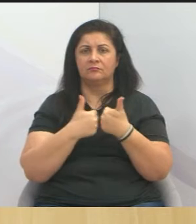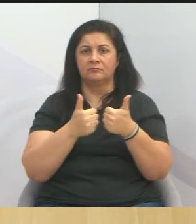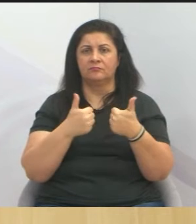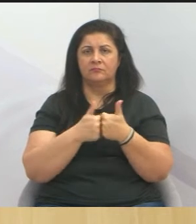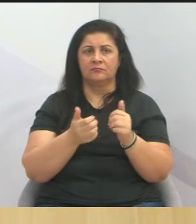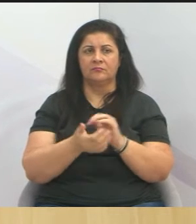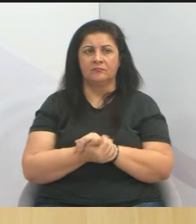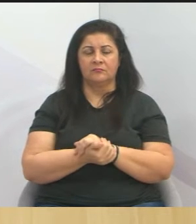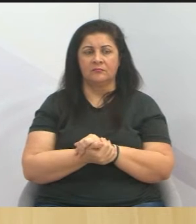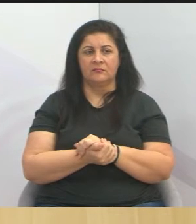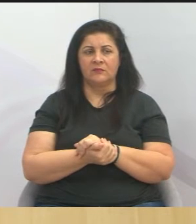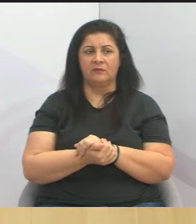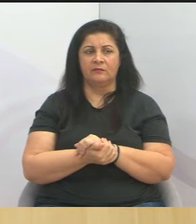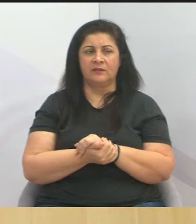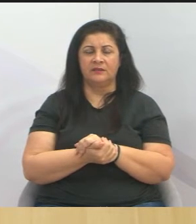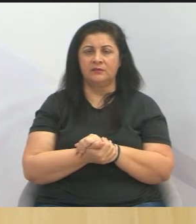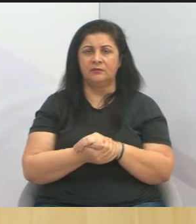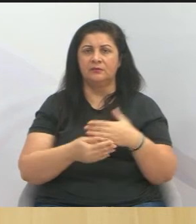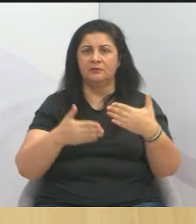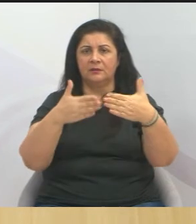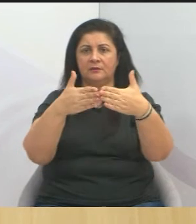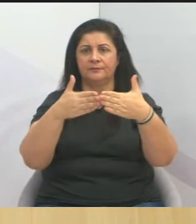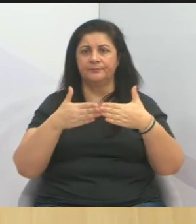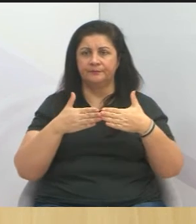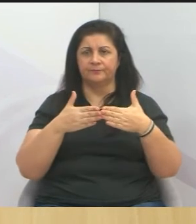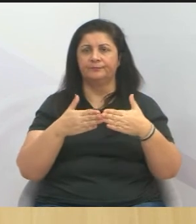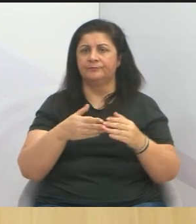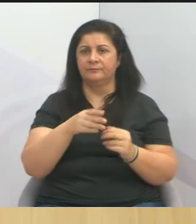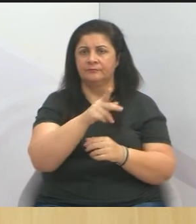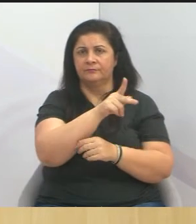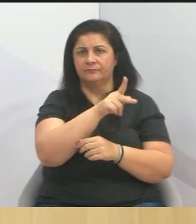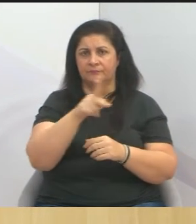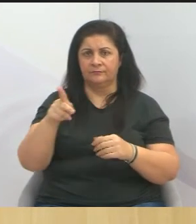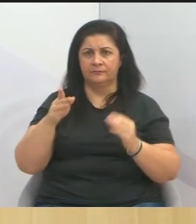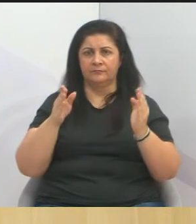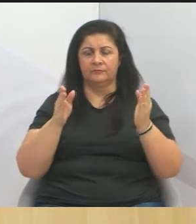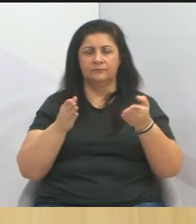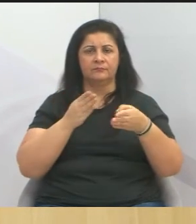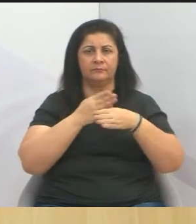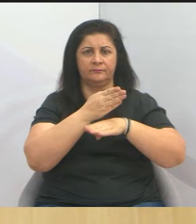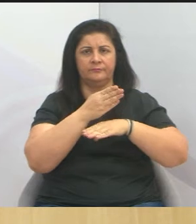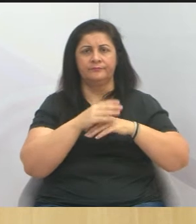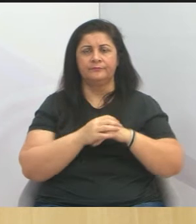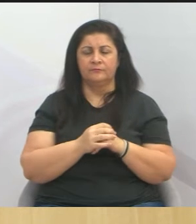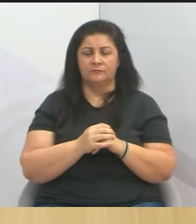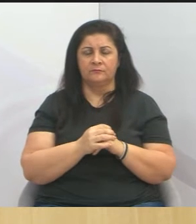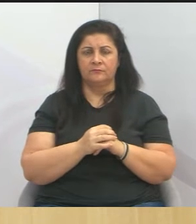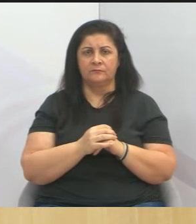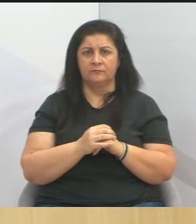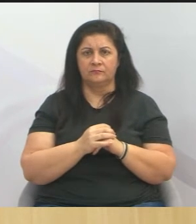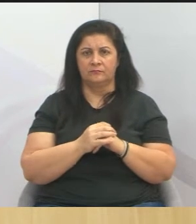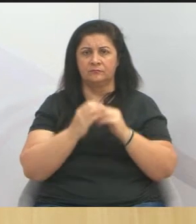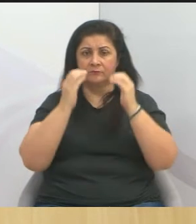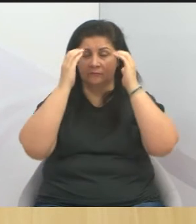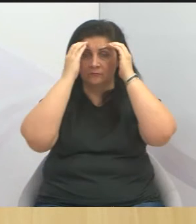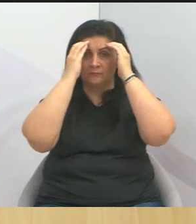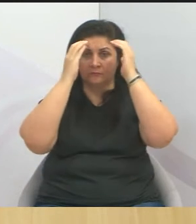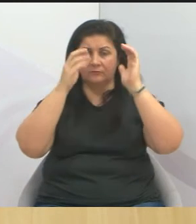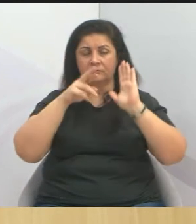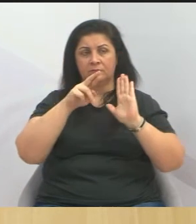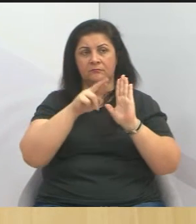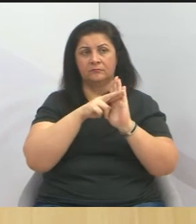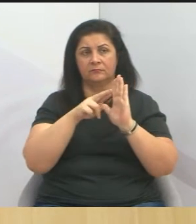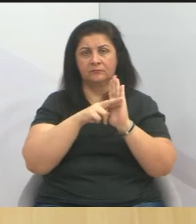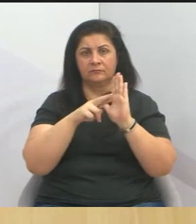que queremos ao excelentíssimo senhor presidente dessa casa o vida é aprovado pelo egrégio plenário e cumpridas as formalidades